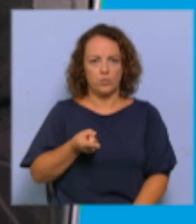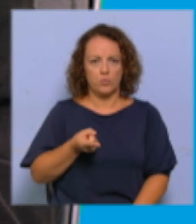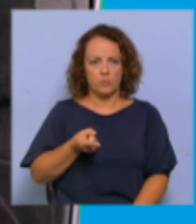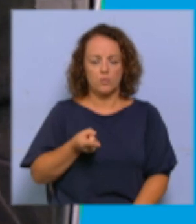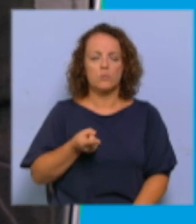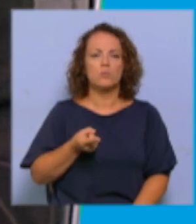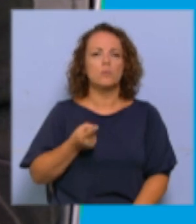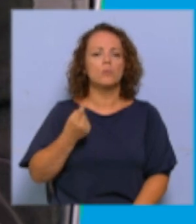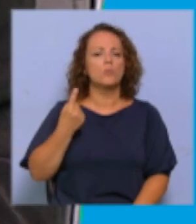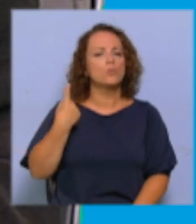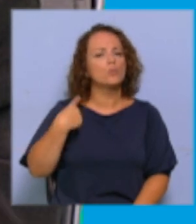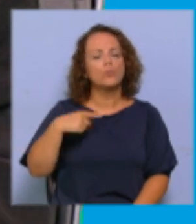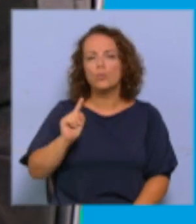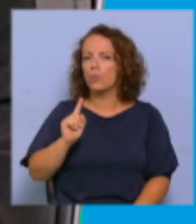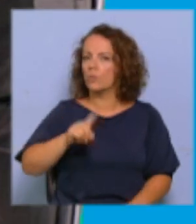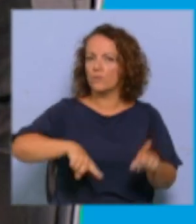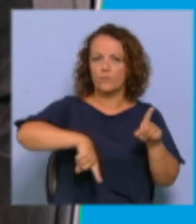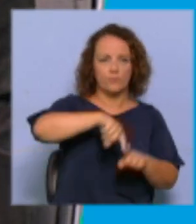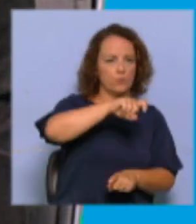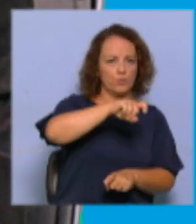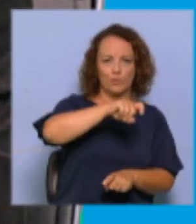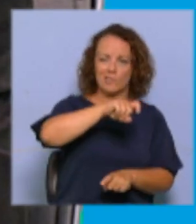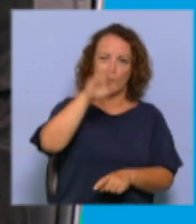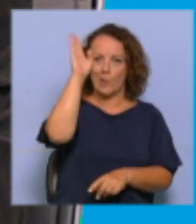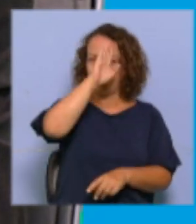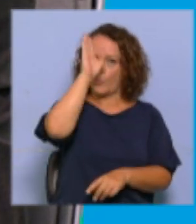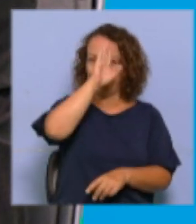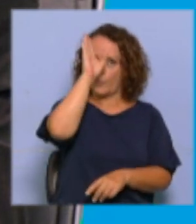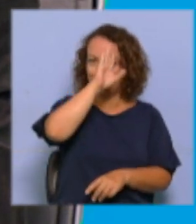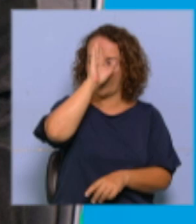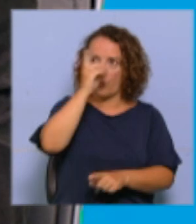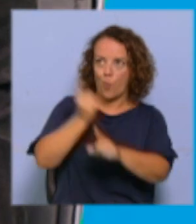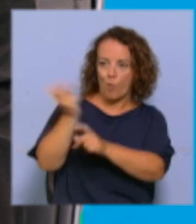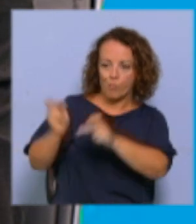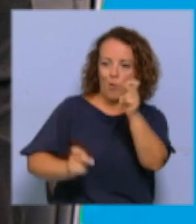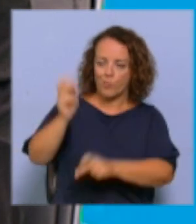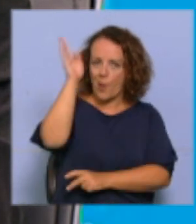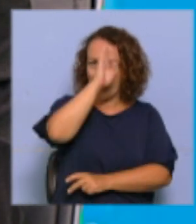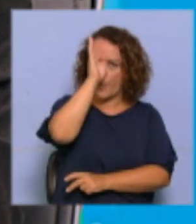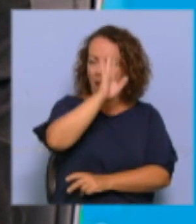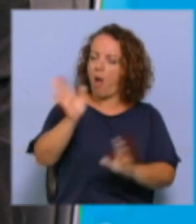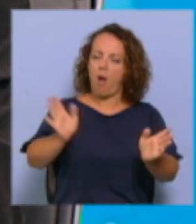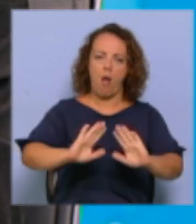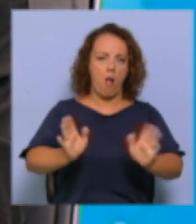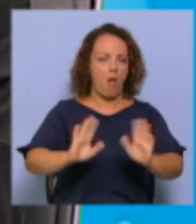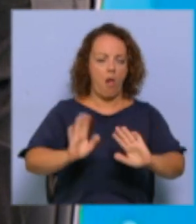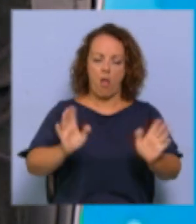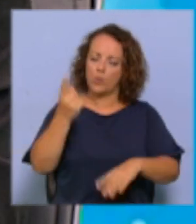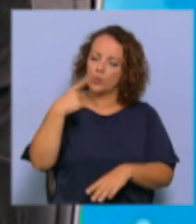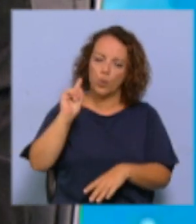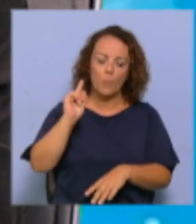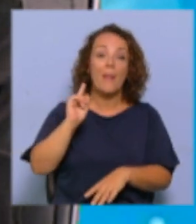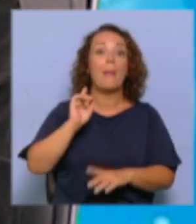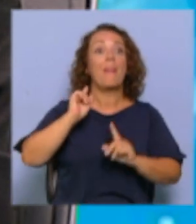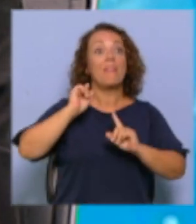devem ser de fugir aos acontecimentos, mas de cuidar a participação nos